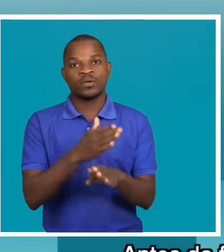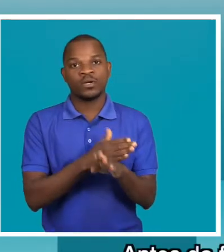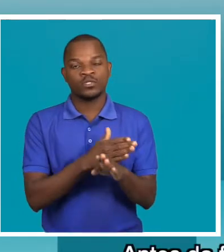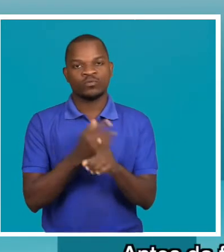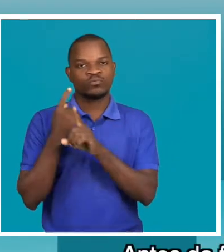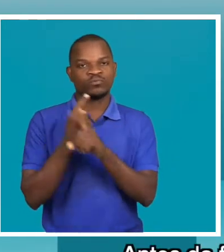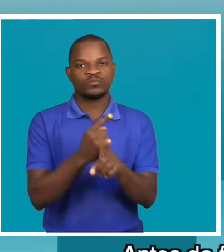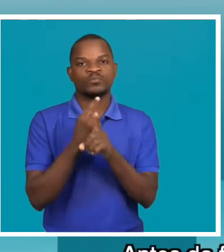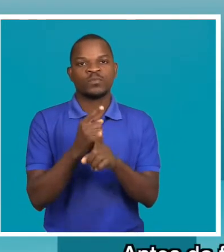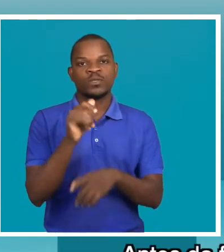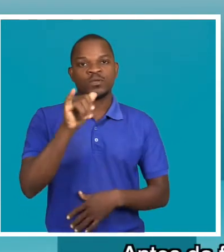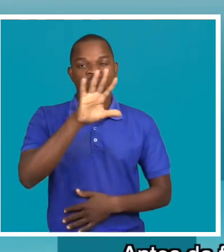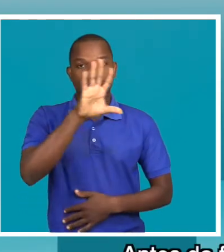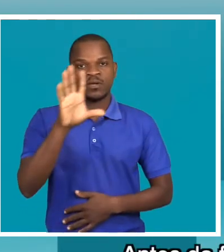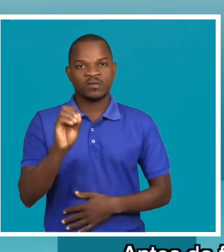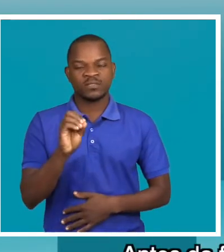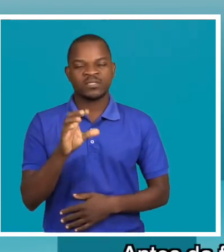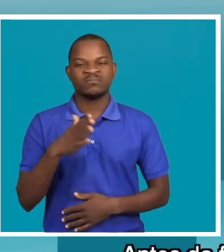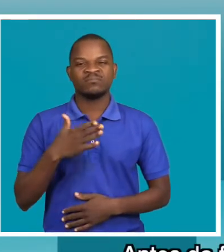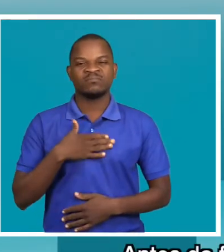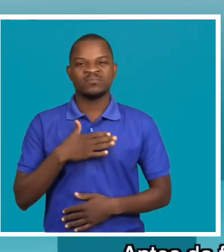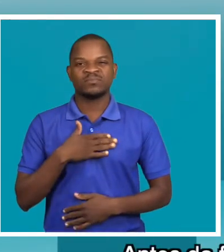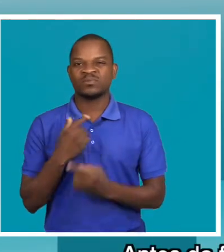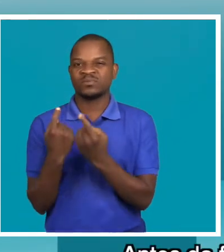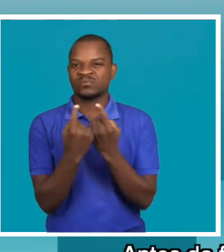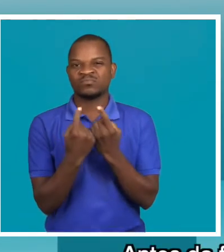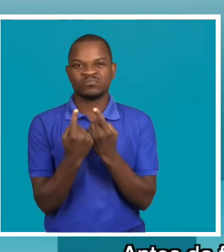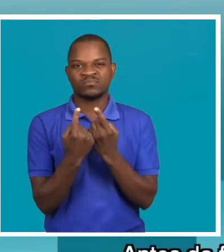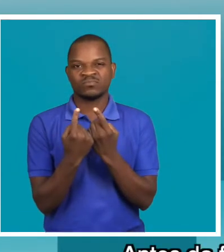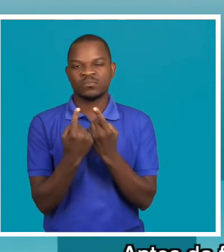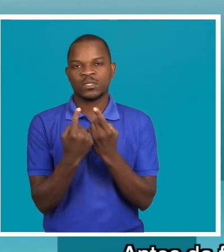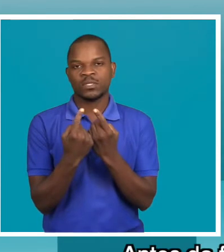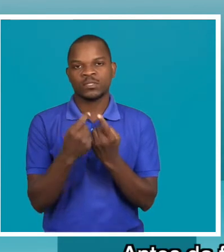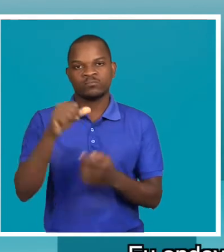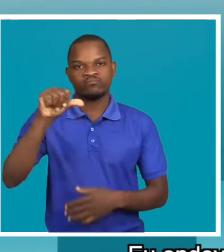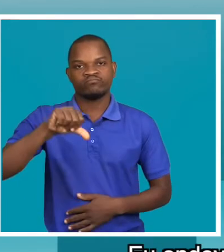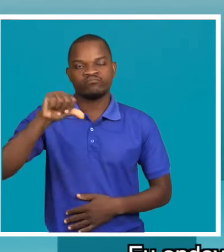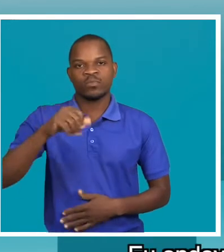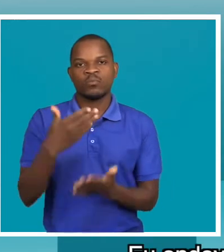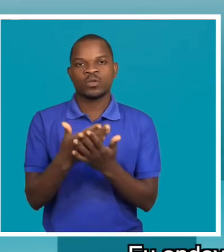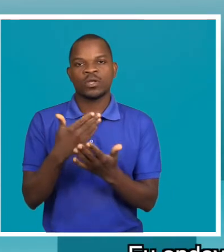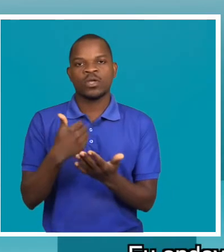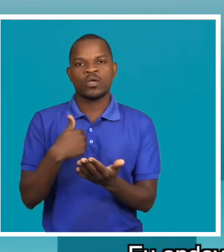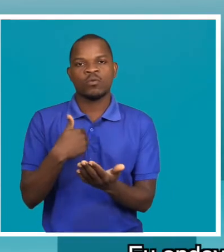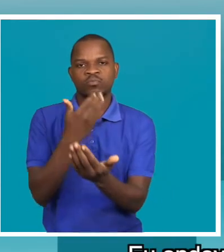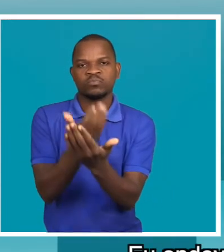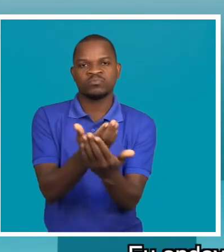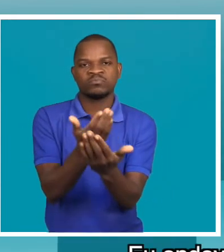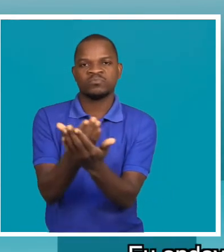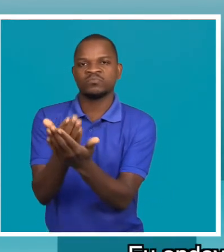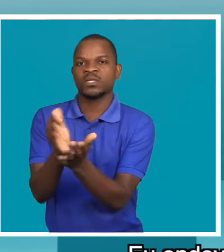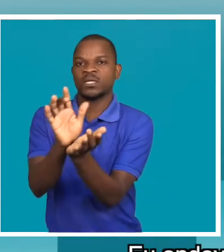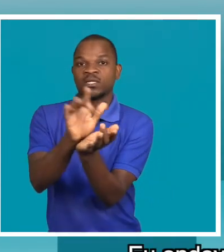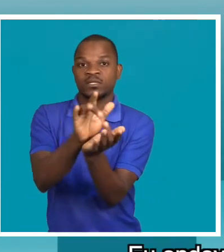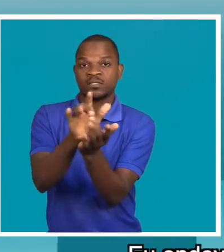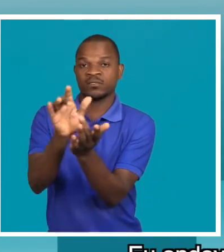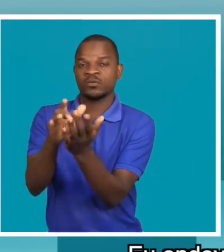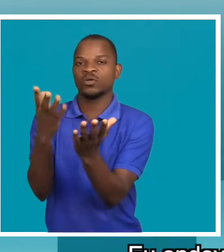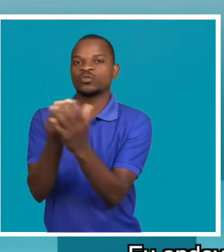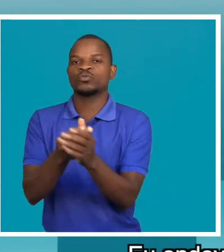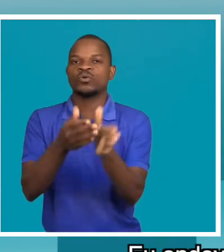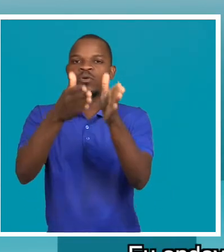de eu ir na Enga África, a minha situação era muito caótica mesmo. Eu andava só pedindo esmola lá na baixa com